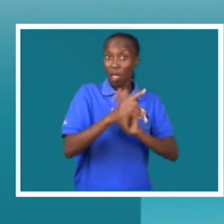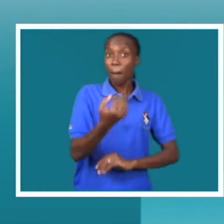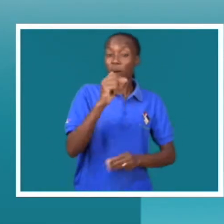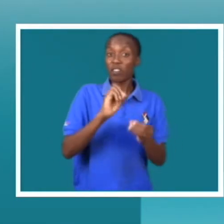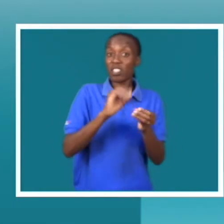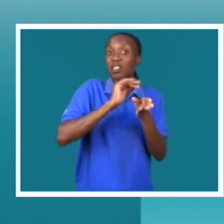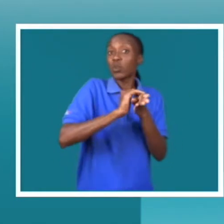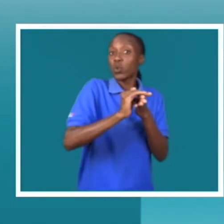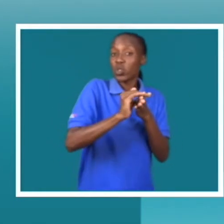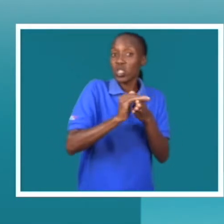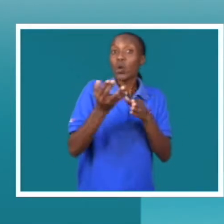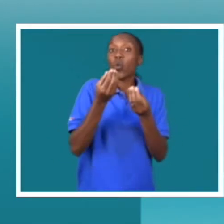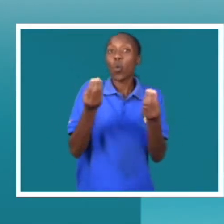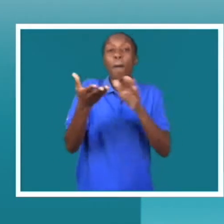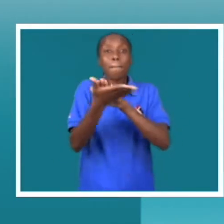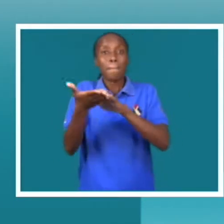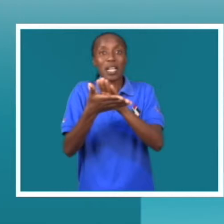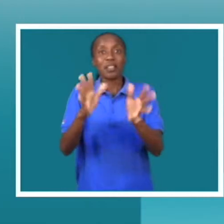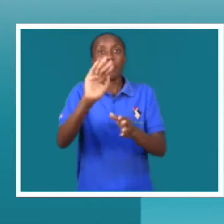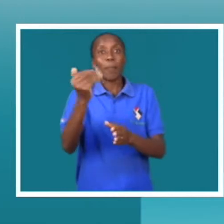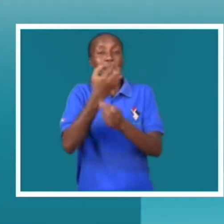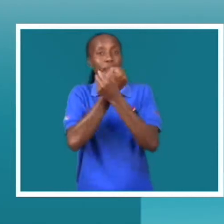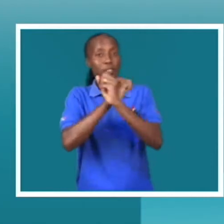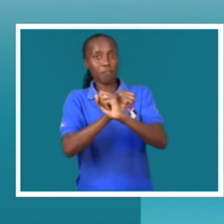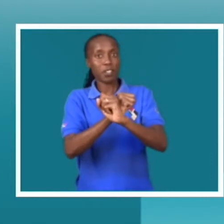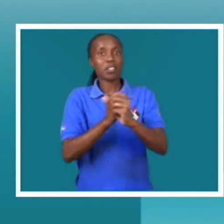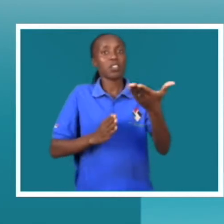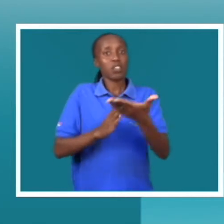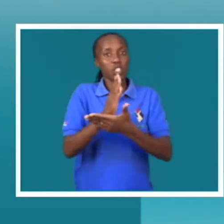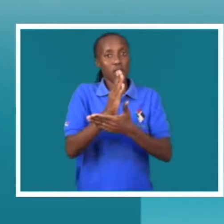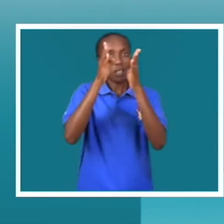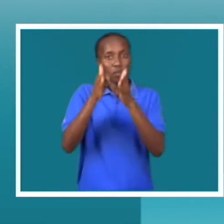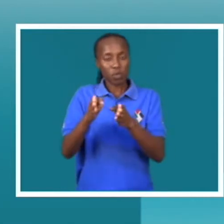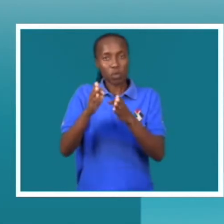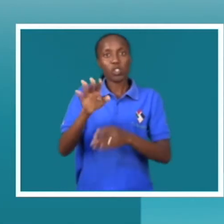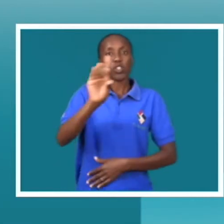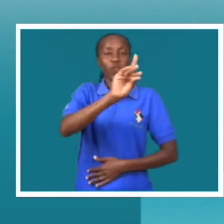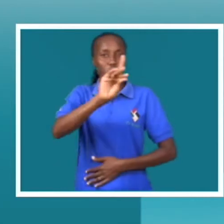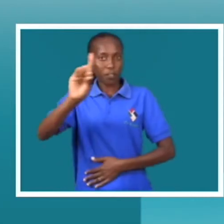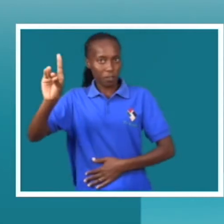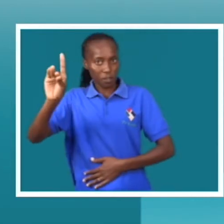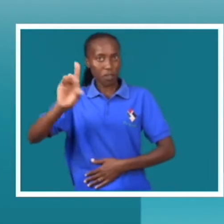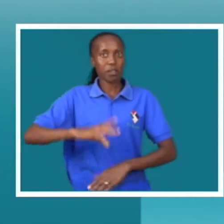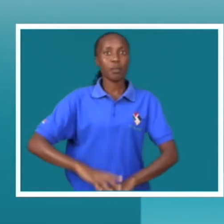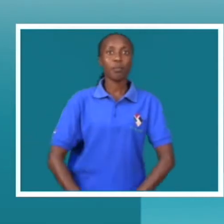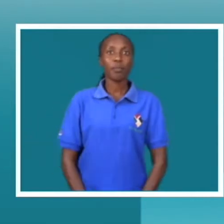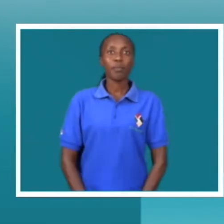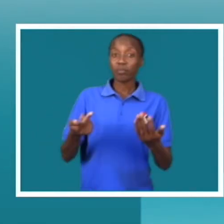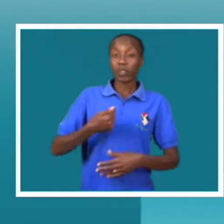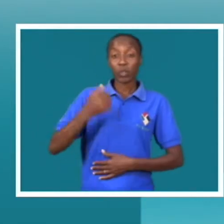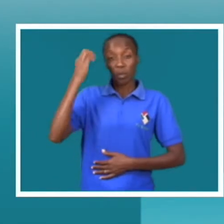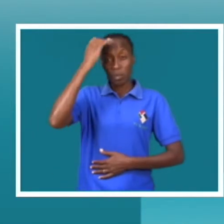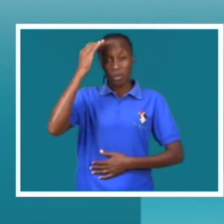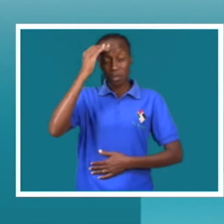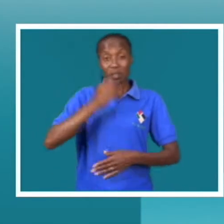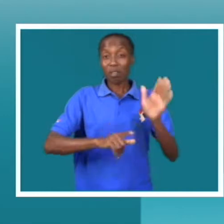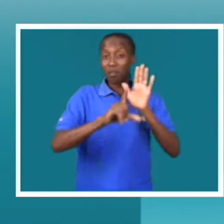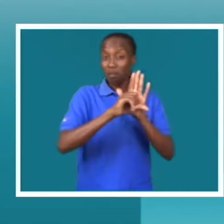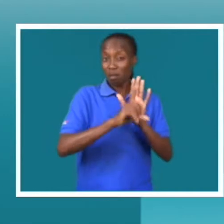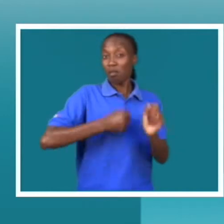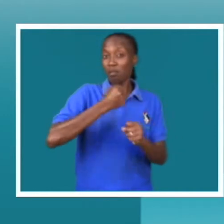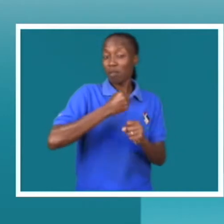vai servir de base para a defesa dos direitos desta camada social. Eu penso que é um